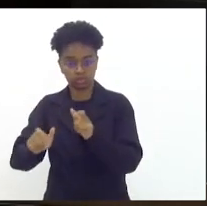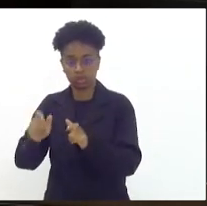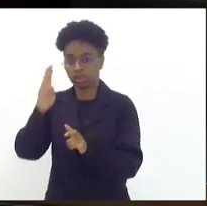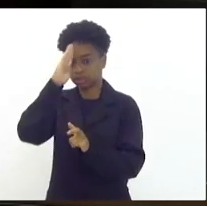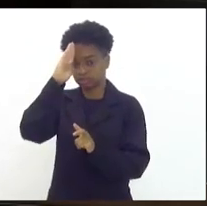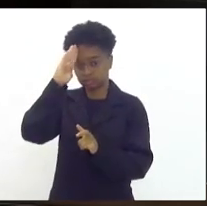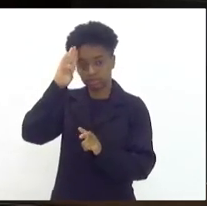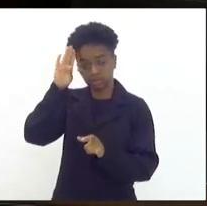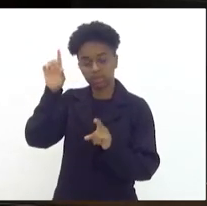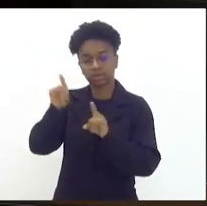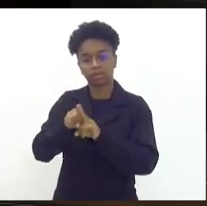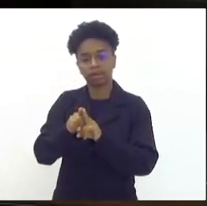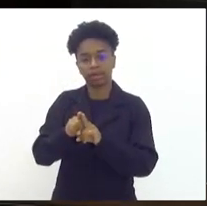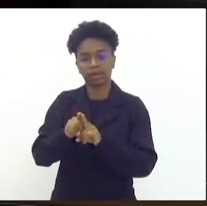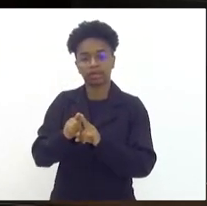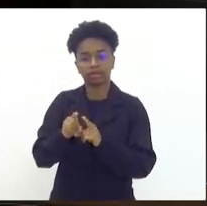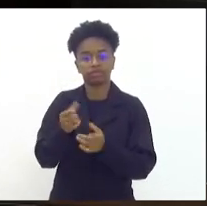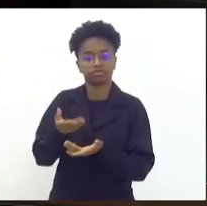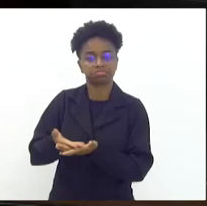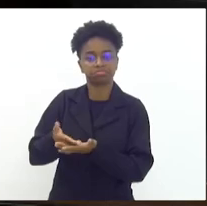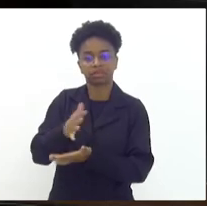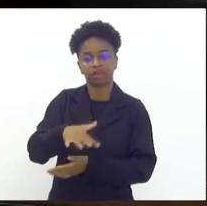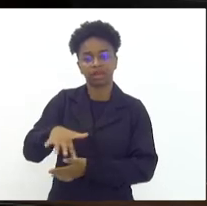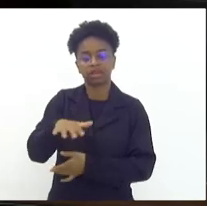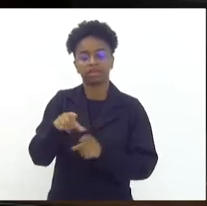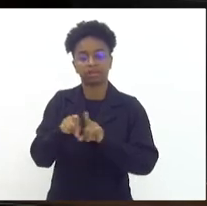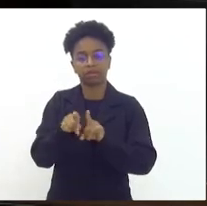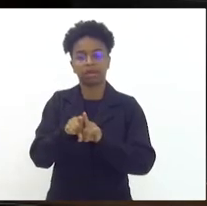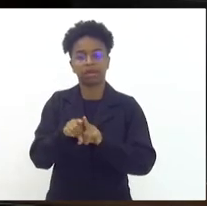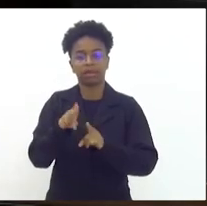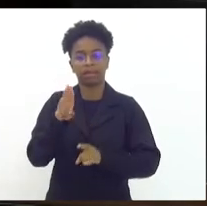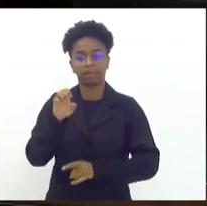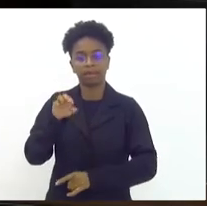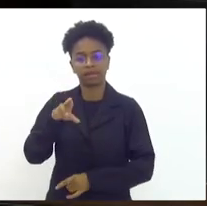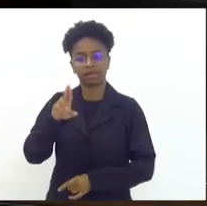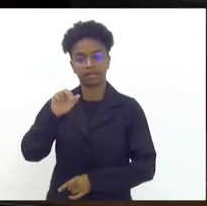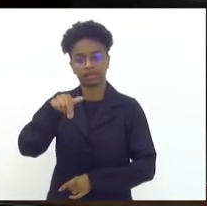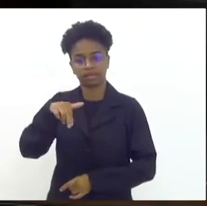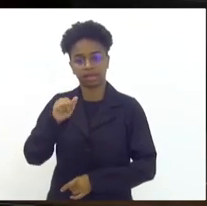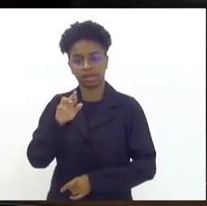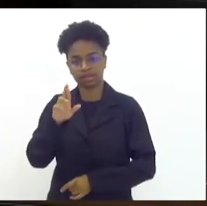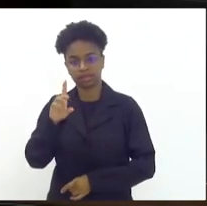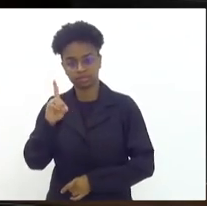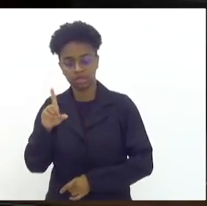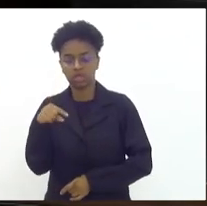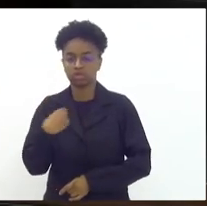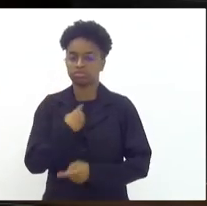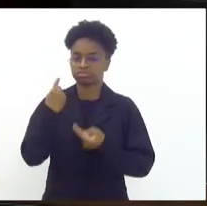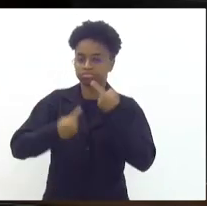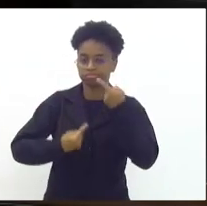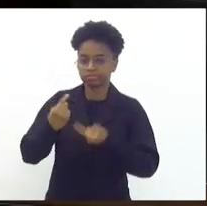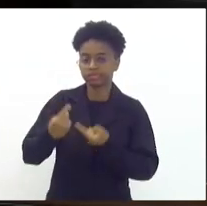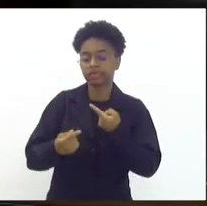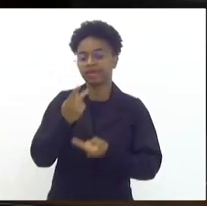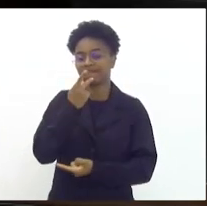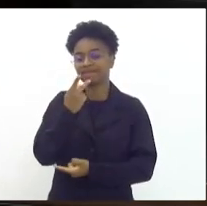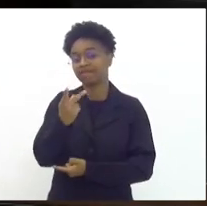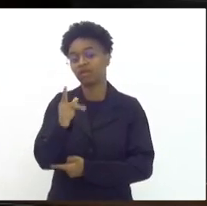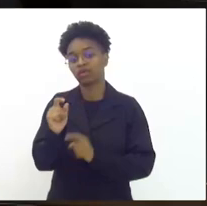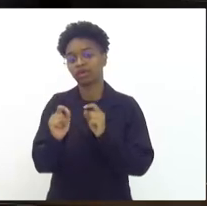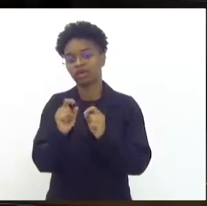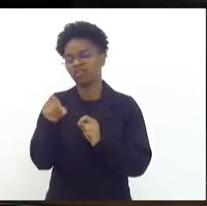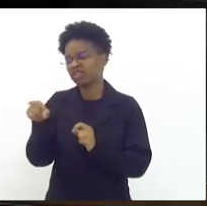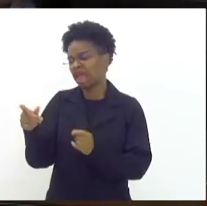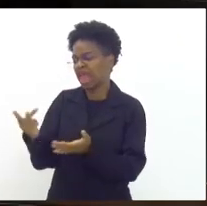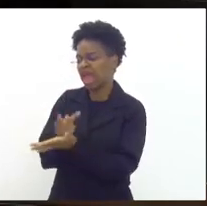ligados ao próprio Bernardo e tal nós temos discutido bastante tem falado o seguinte não salto